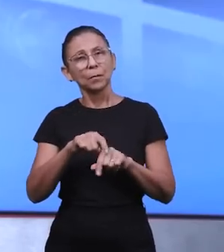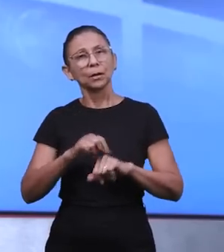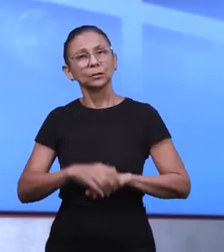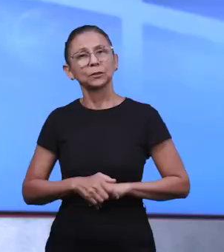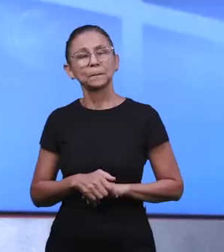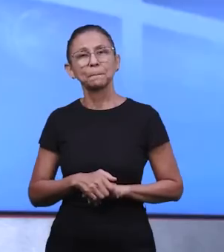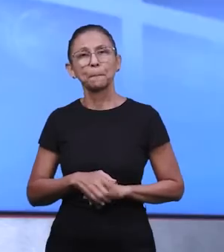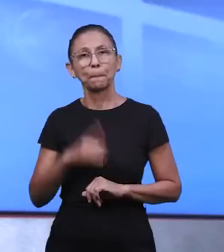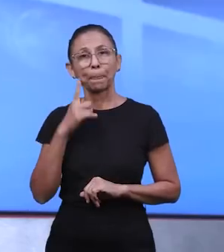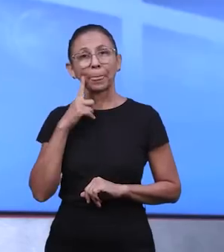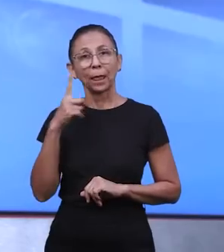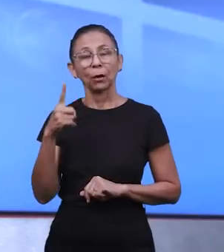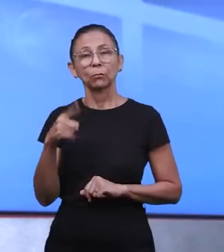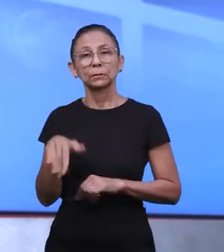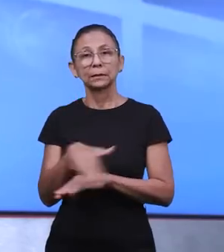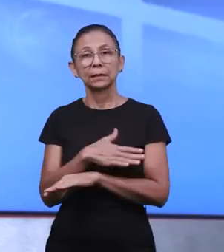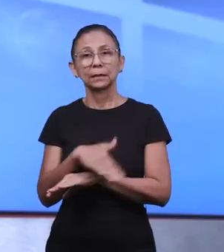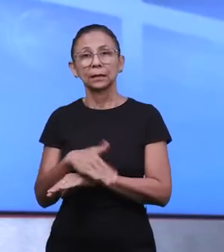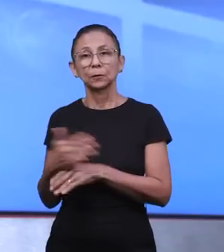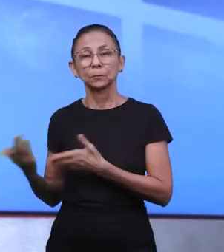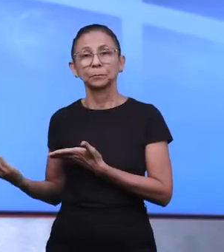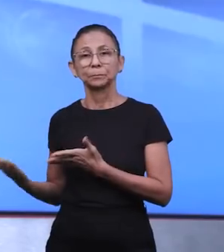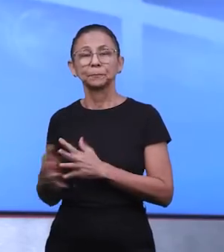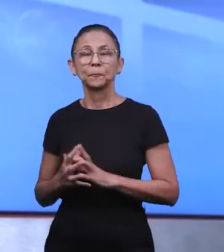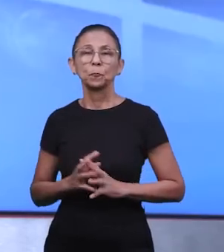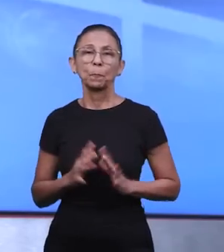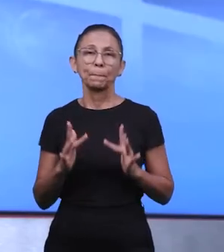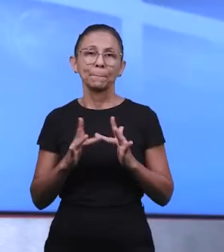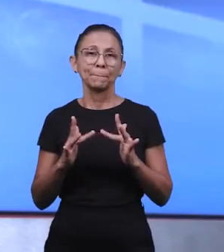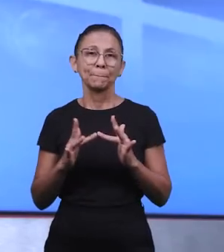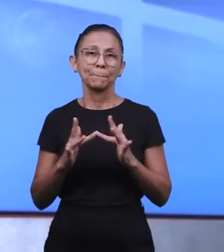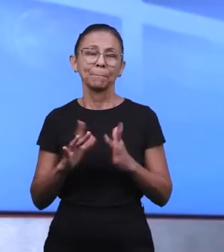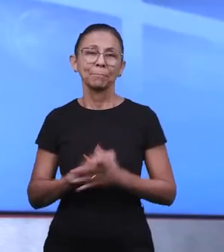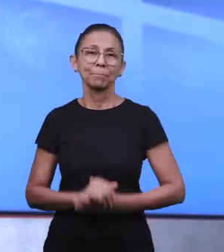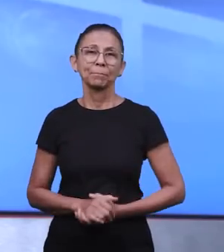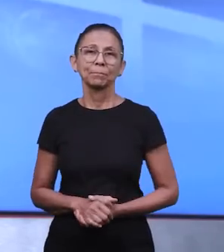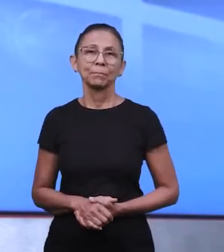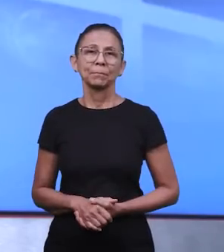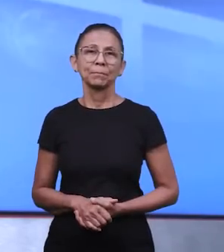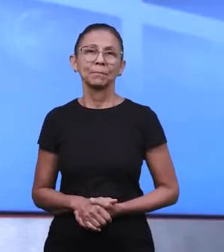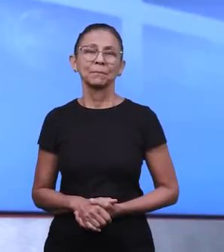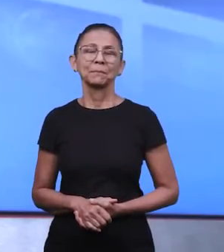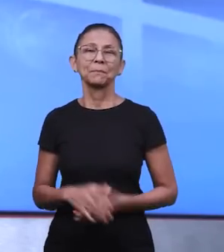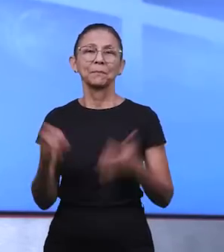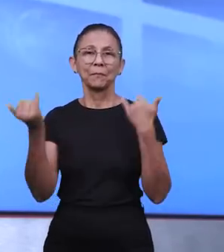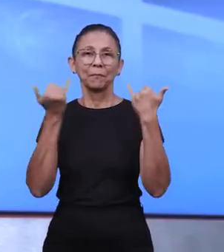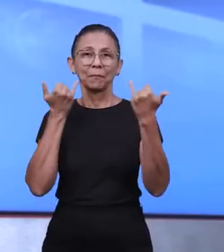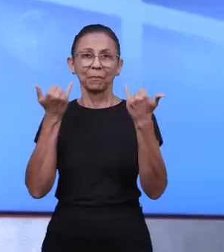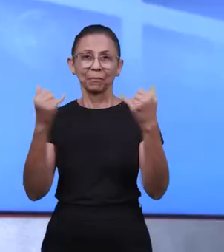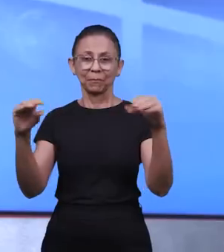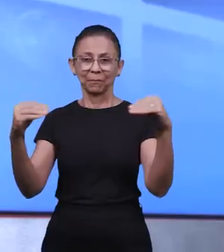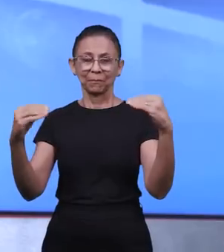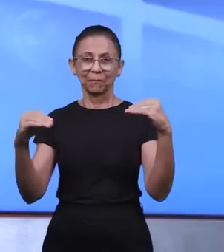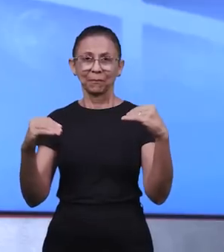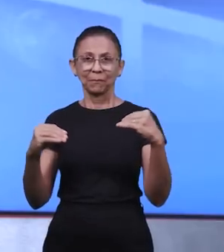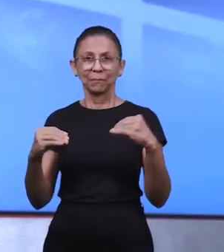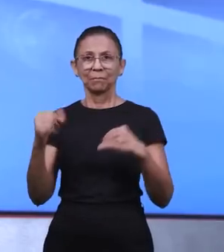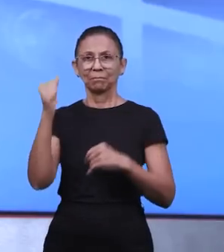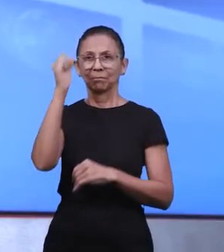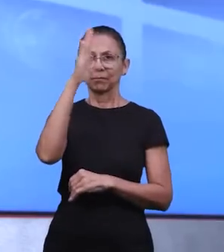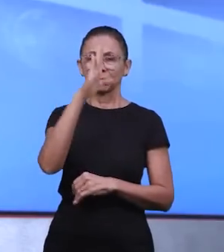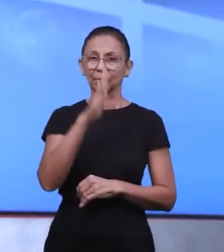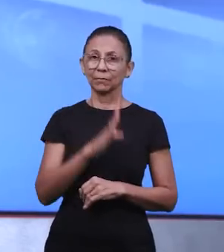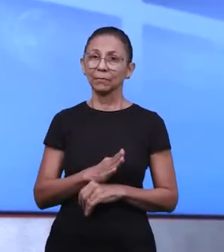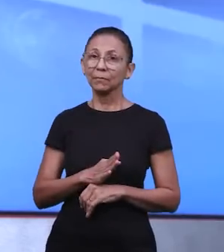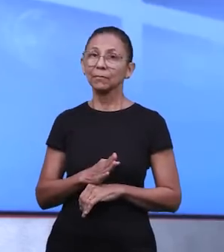você aqui agora o nosso e-mail, o nosso contato, para você enviar as informações aí da sua região. Sendo aqui do Brasil, os irmãos também